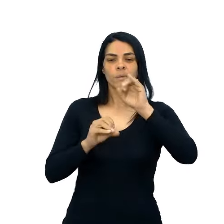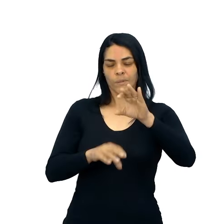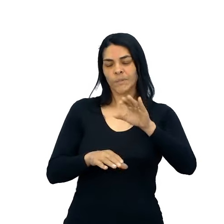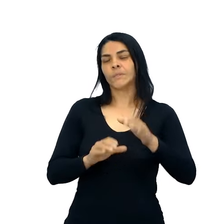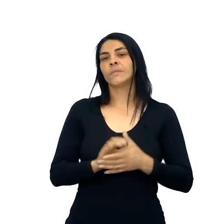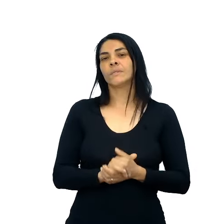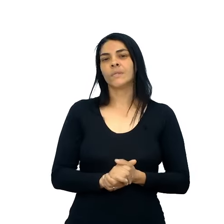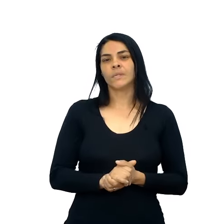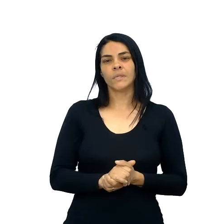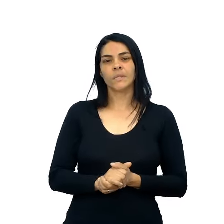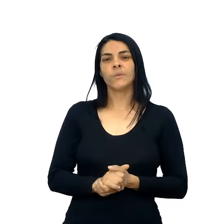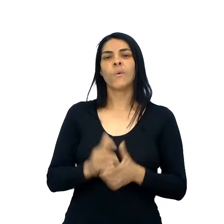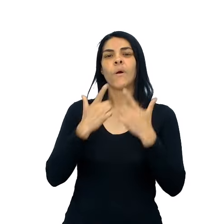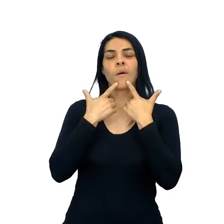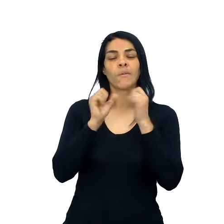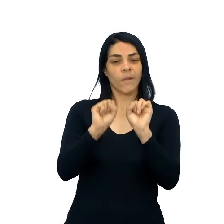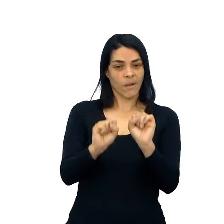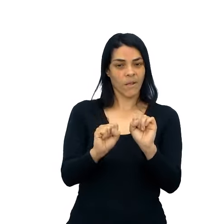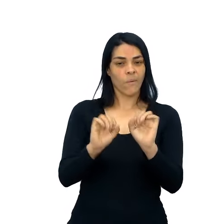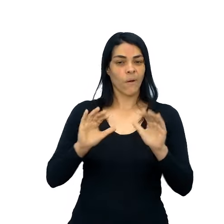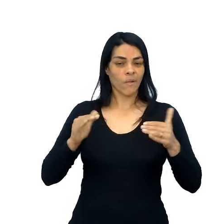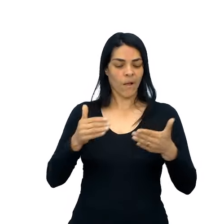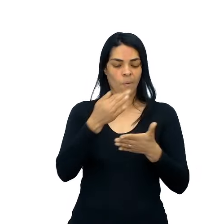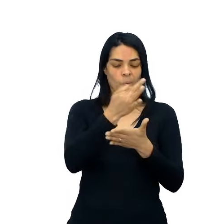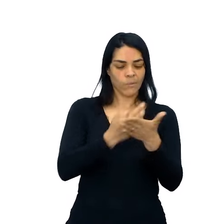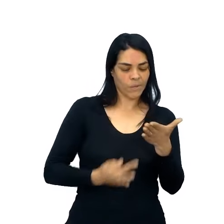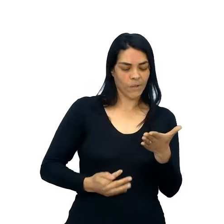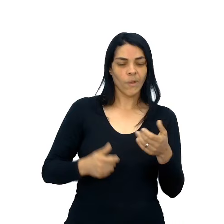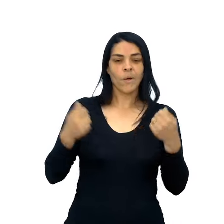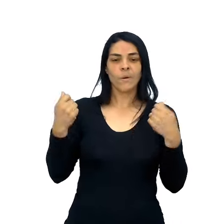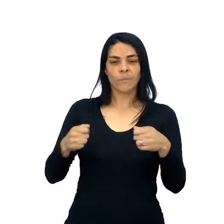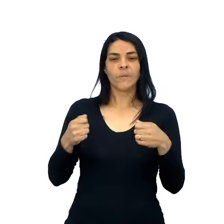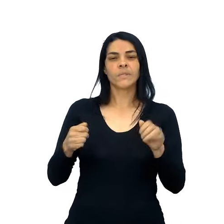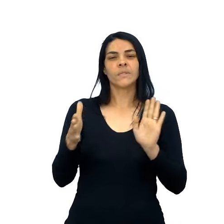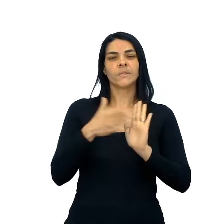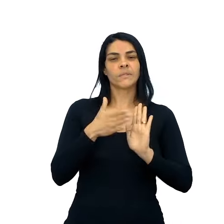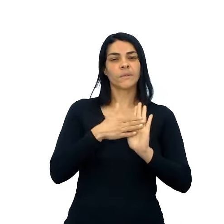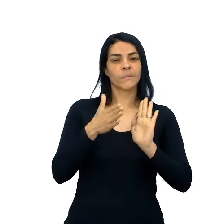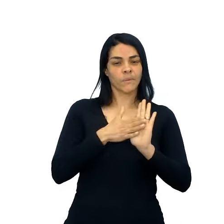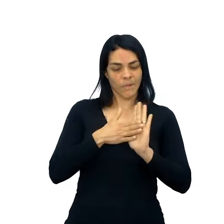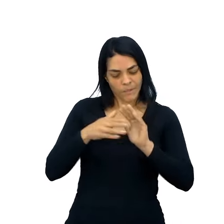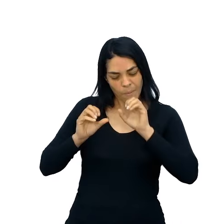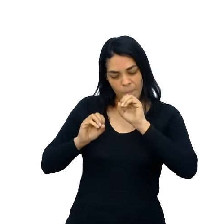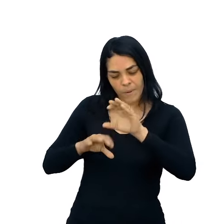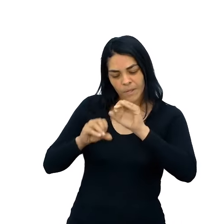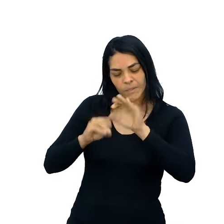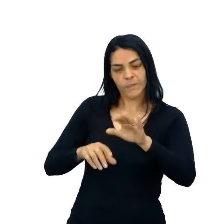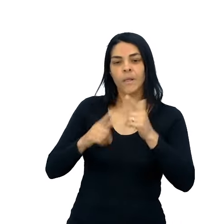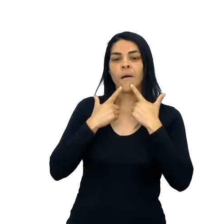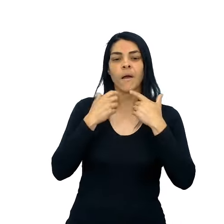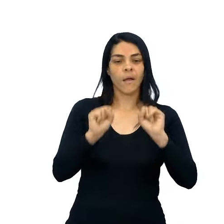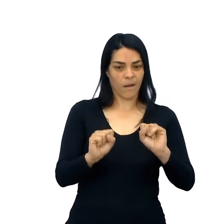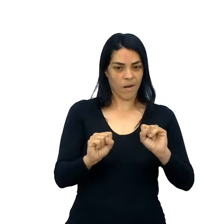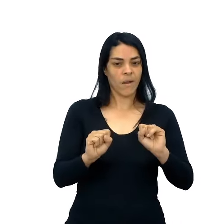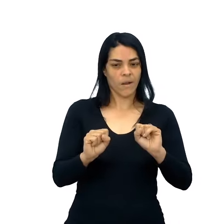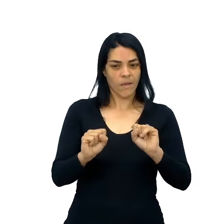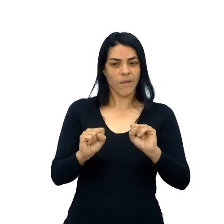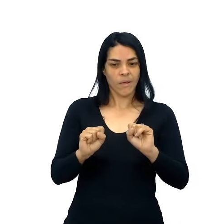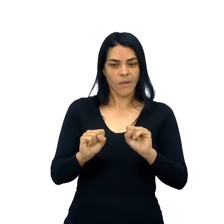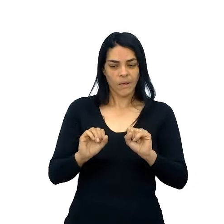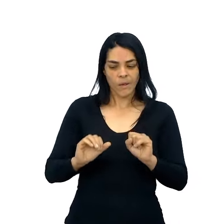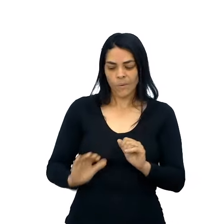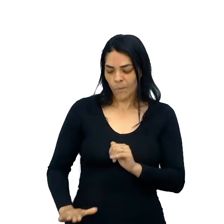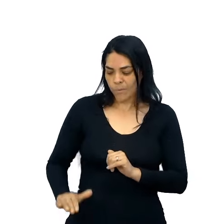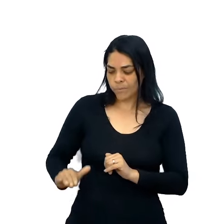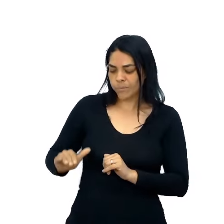Então, o texto precisa ter esse propósito, não é? Para que a gente ensine a língua materna a partir deles. Desde